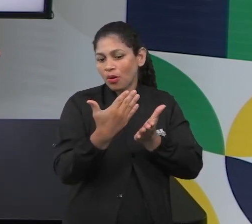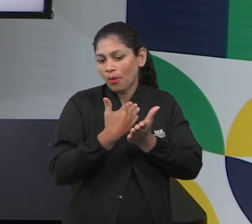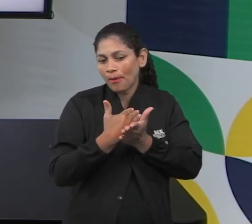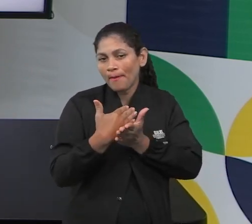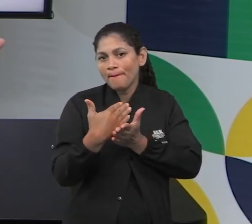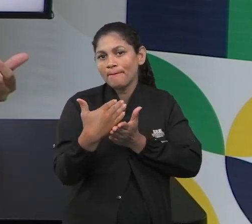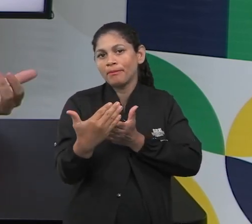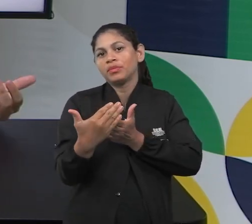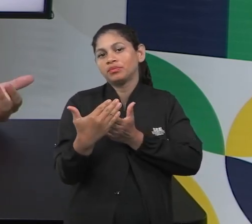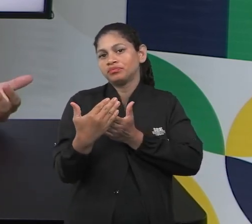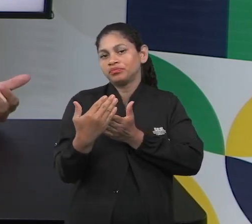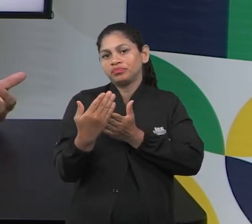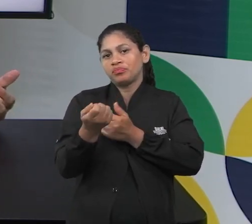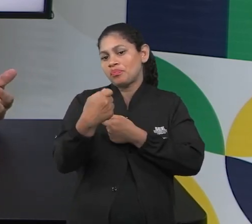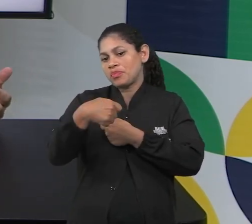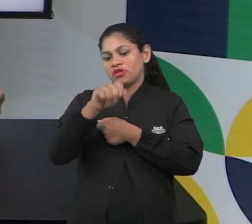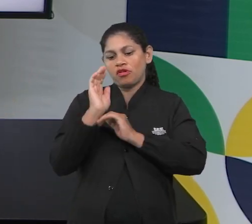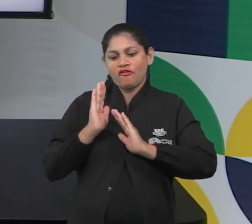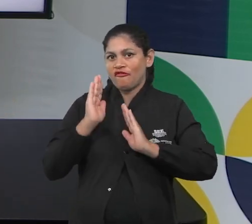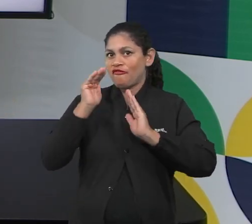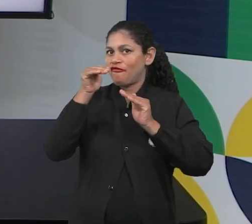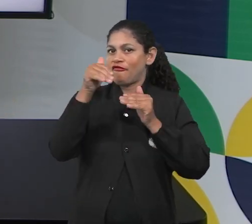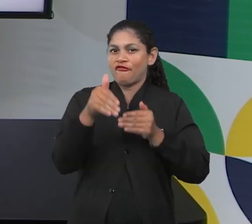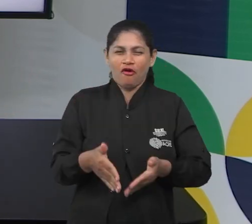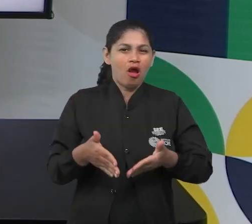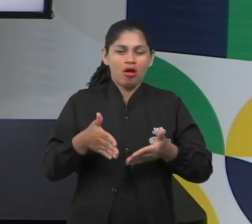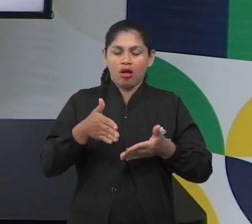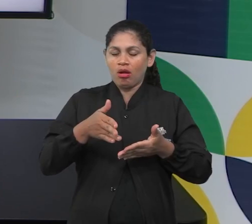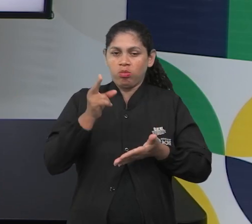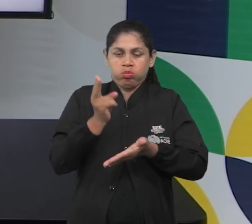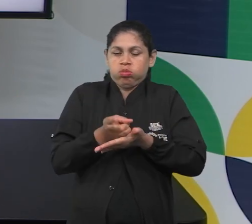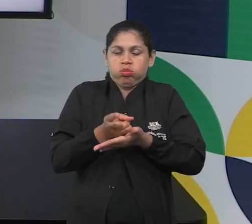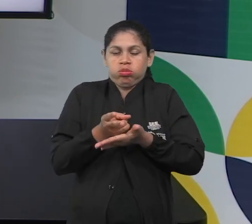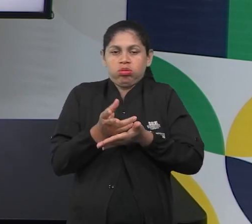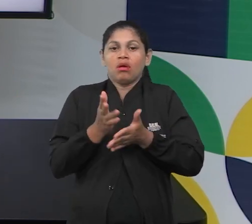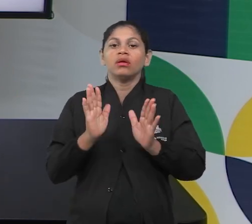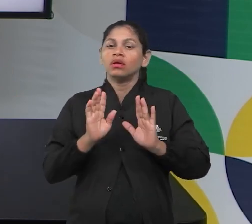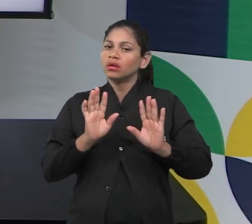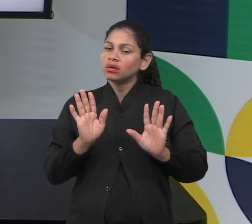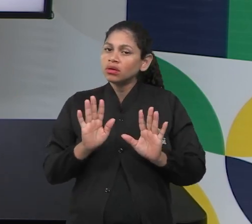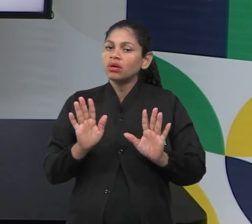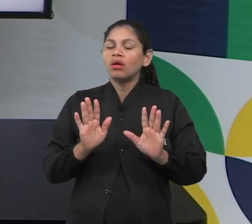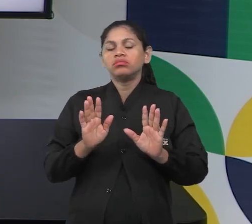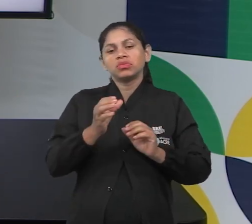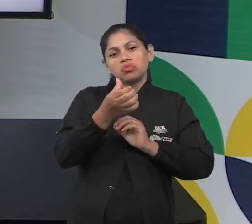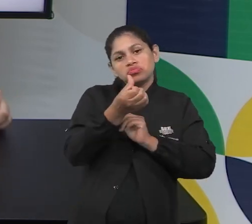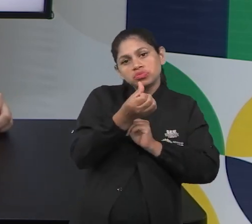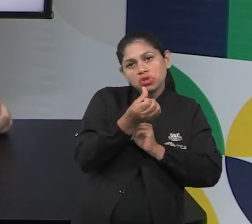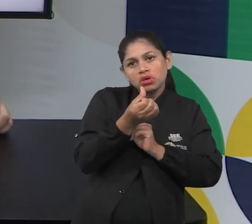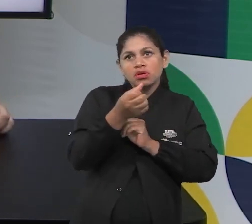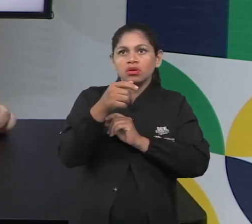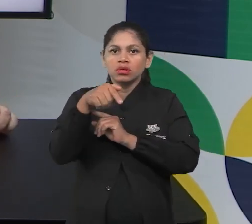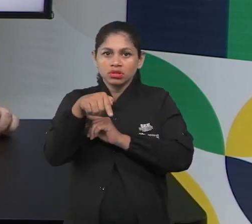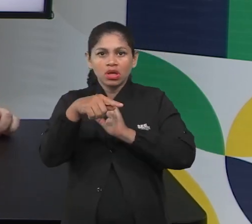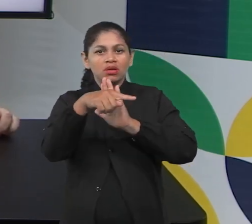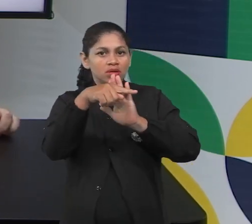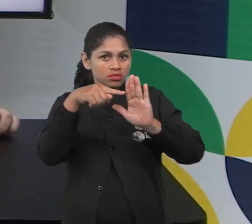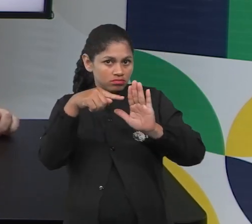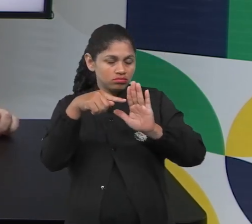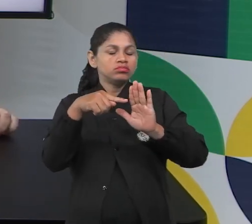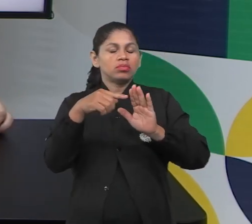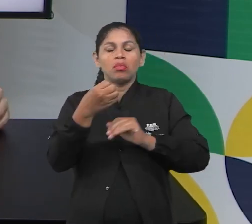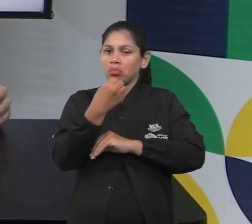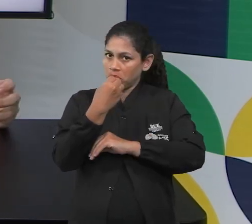preciso focar tanto nele, ok? Então, 6 a 7 linhas é um número suficiente de extensão. E